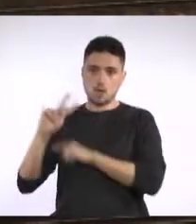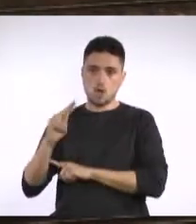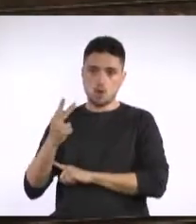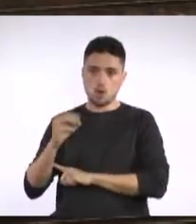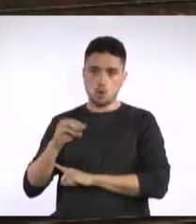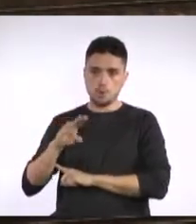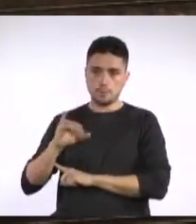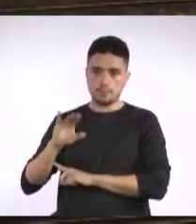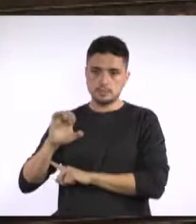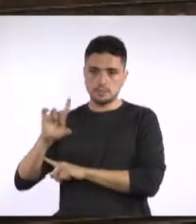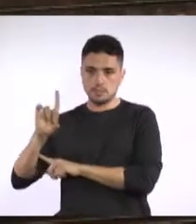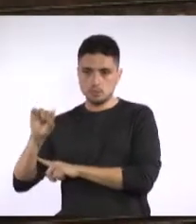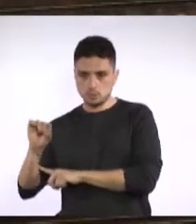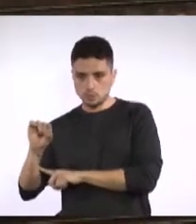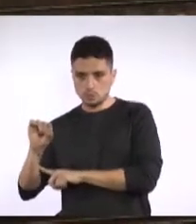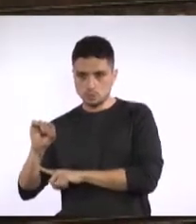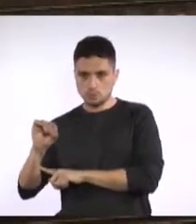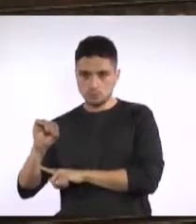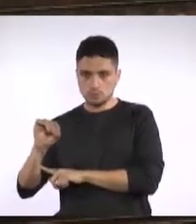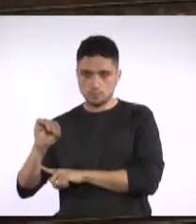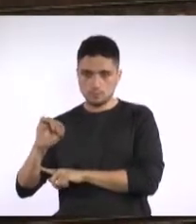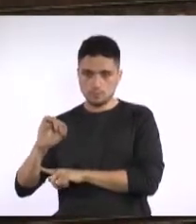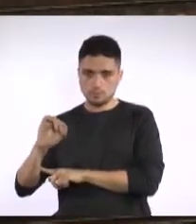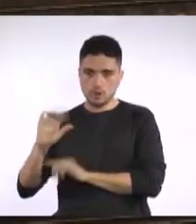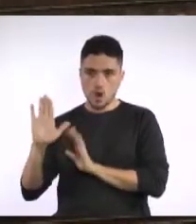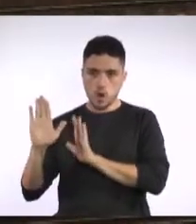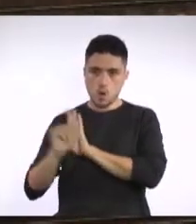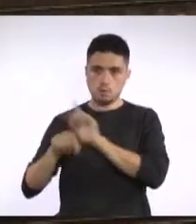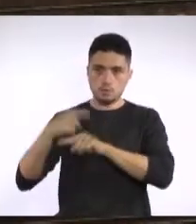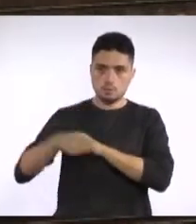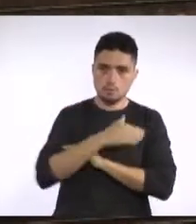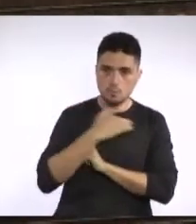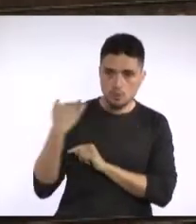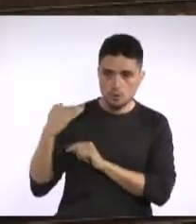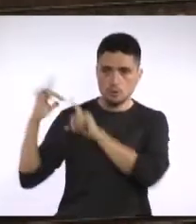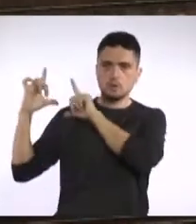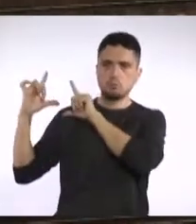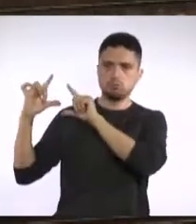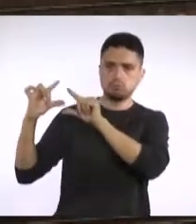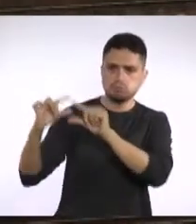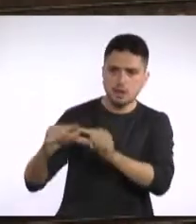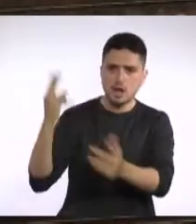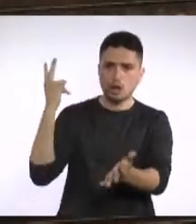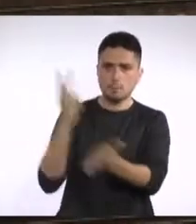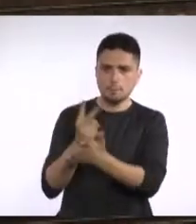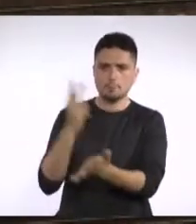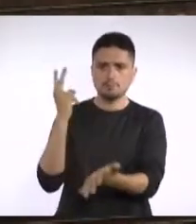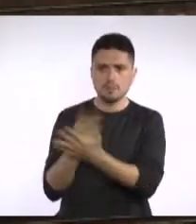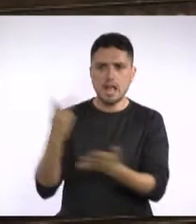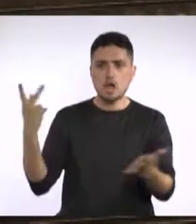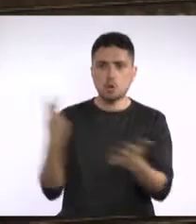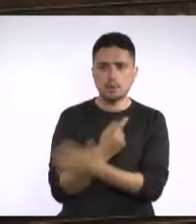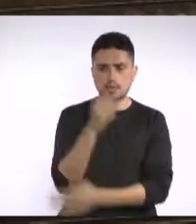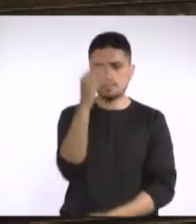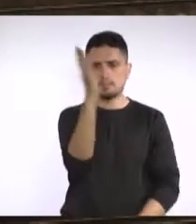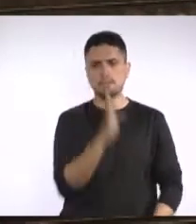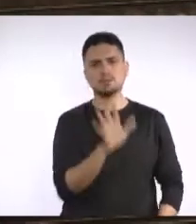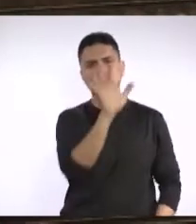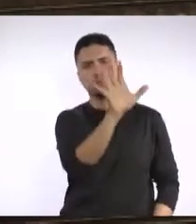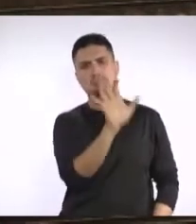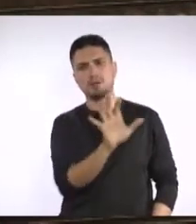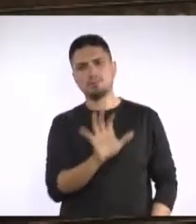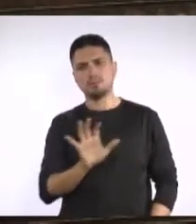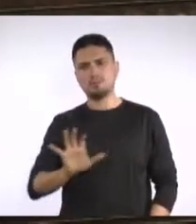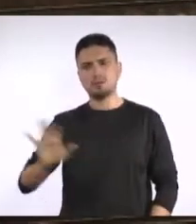de latrocínio é uma realidade no Brasil. Diversos estados têm reduzido.